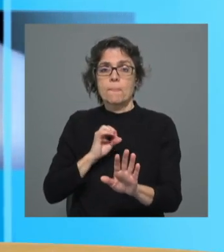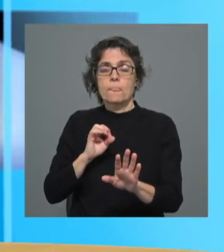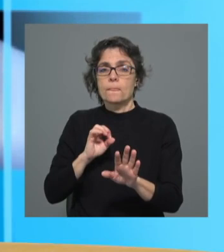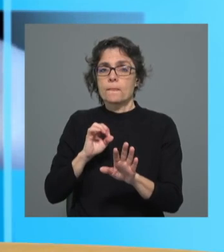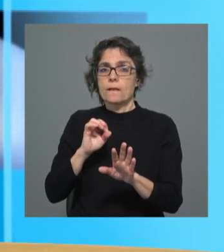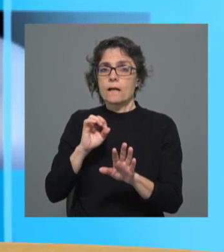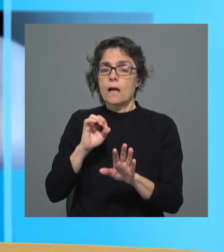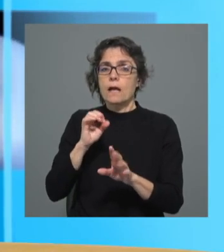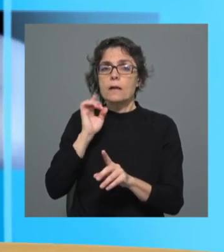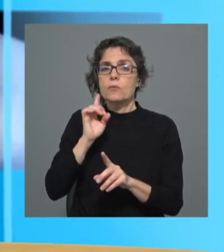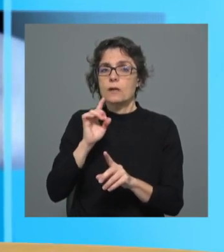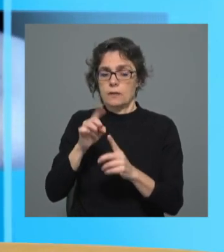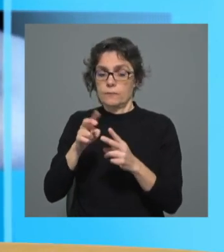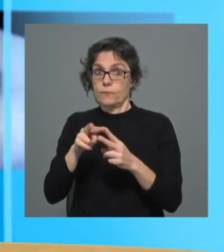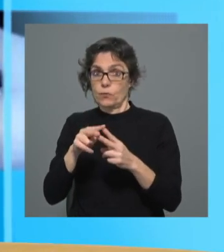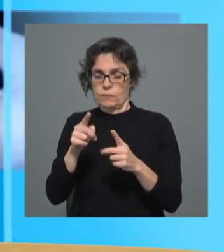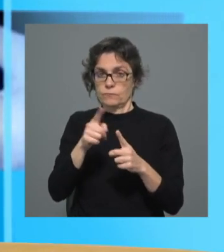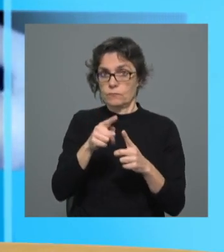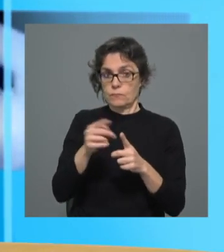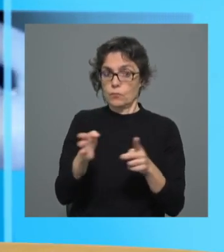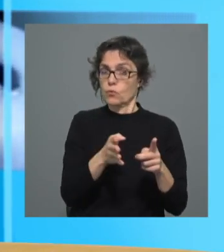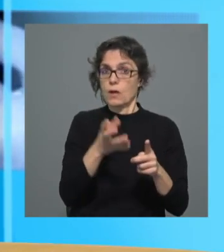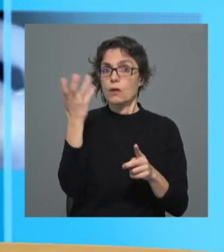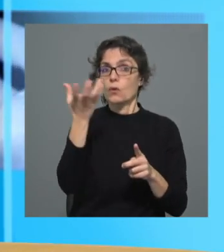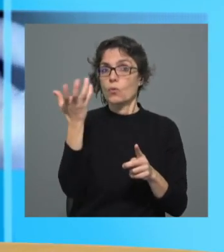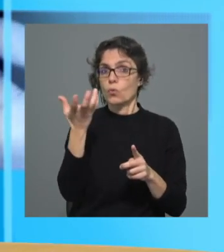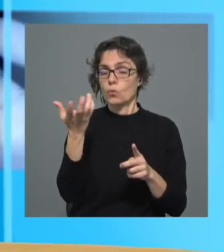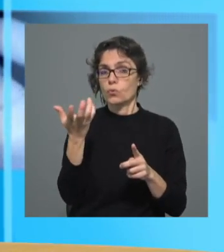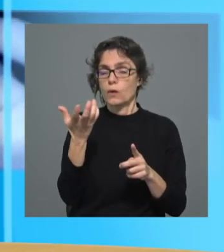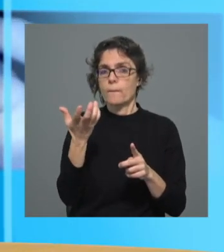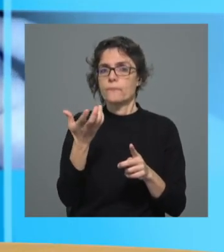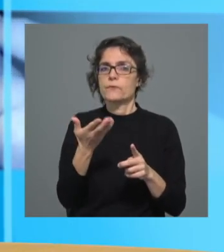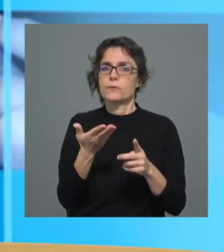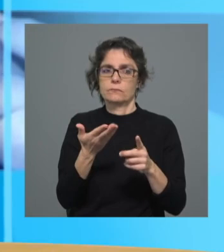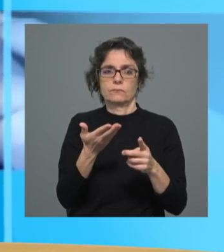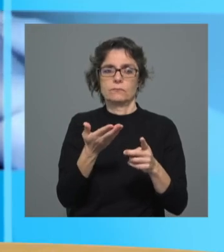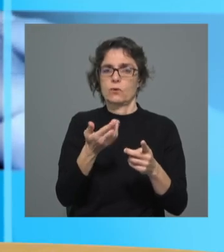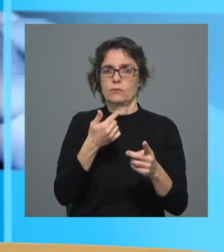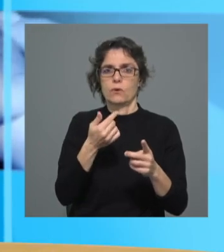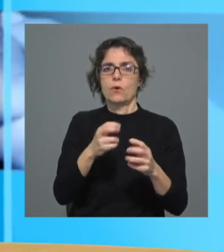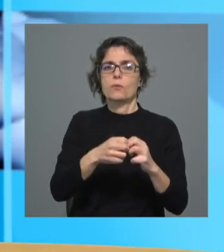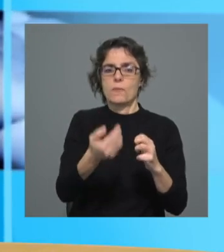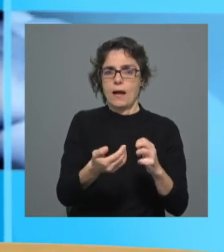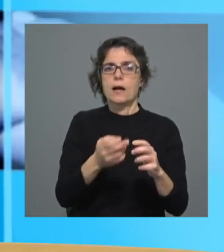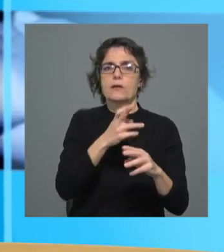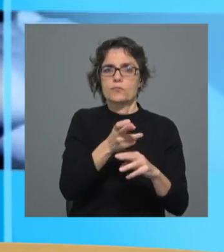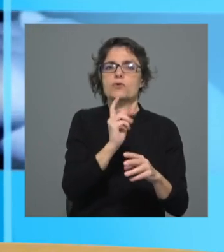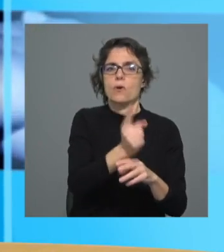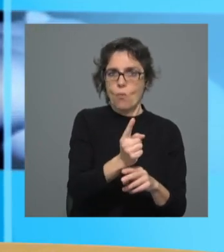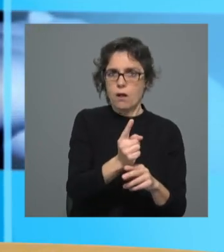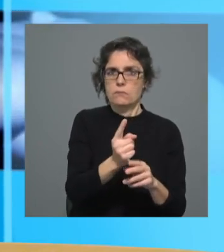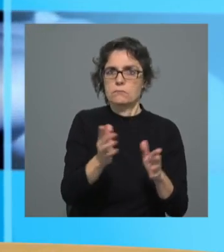Há duas coisas que são essenciais. É preciso criar uma cultura de prestação de contas, ou saúde a Diocese do Funchal por rapidamente, depois